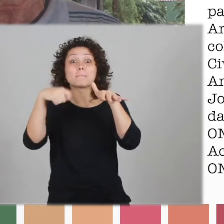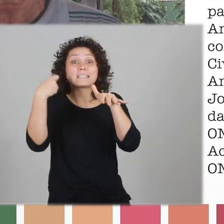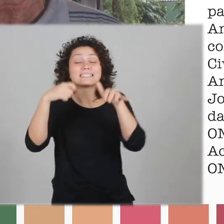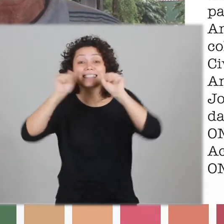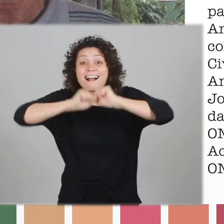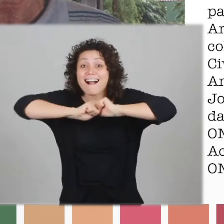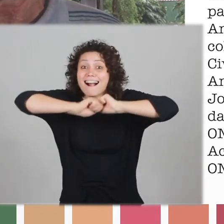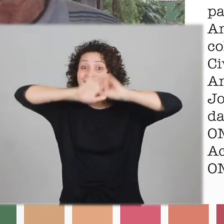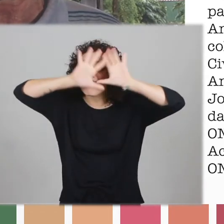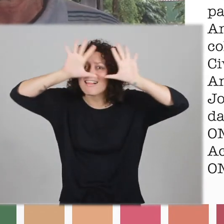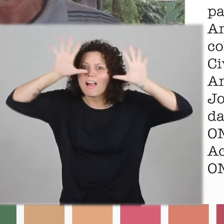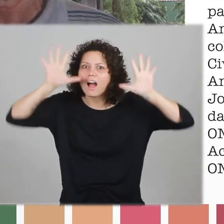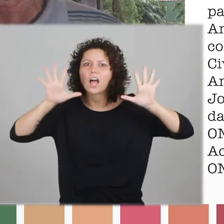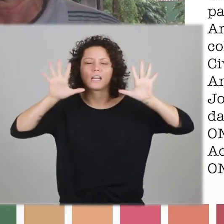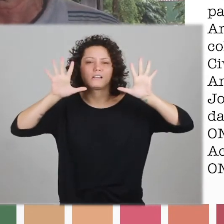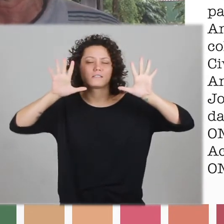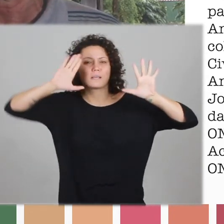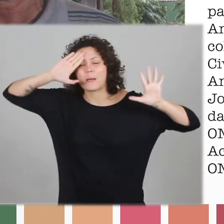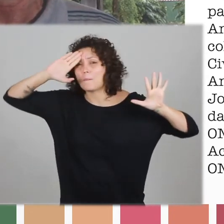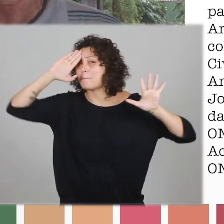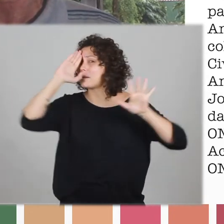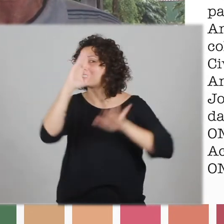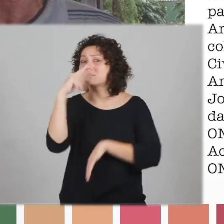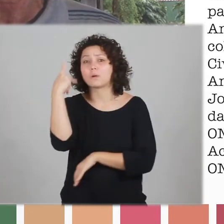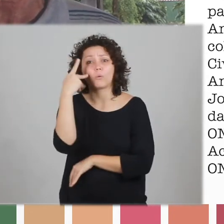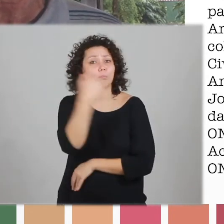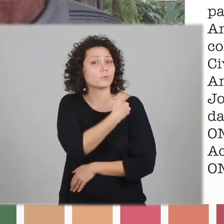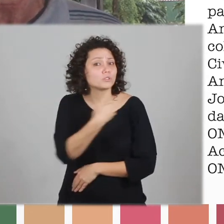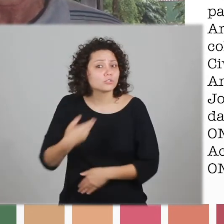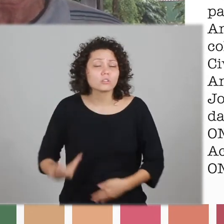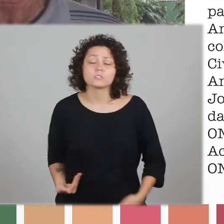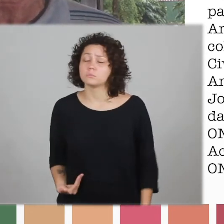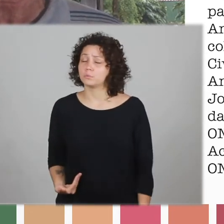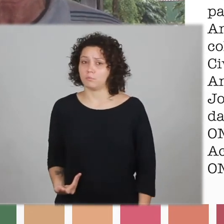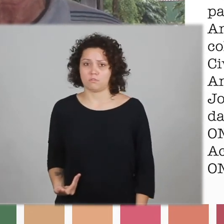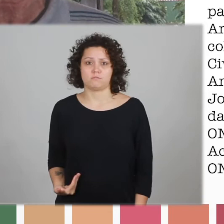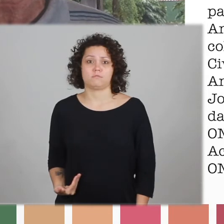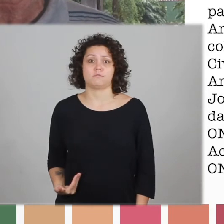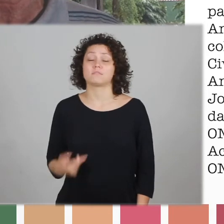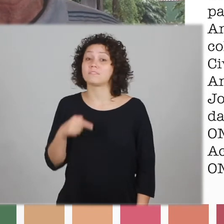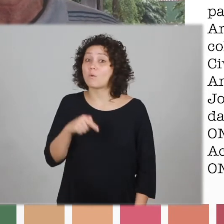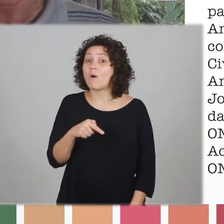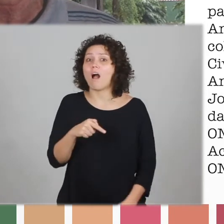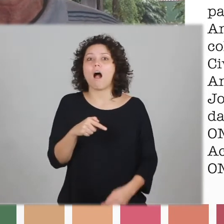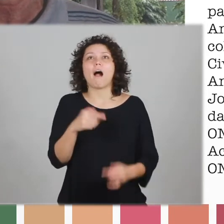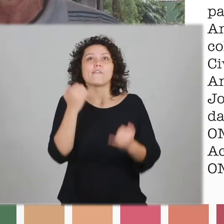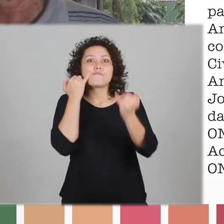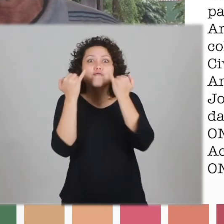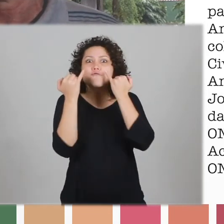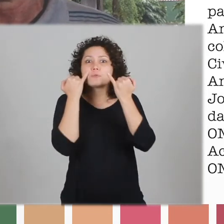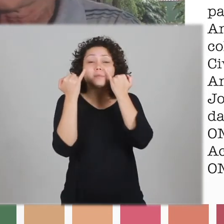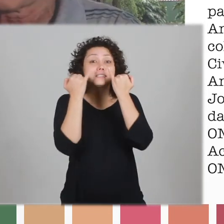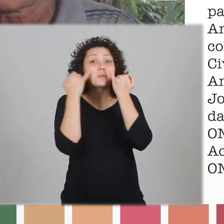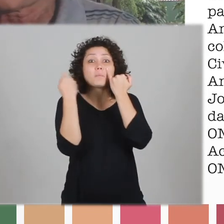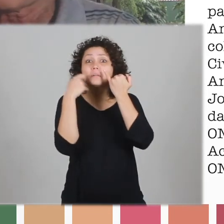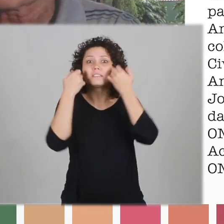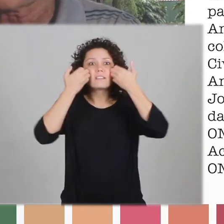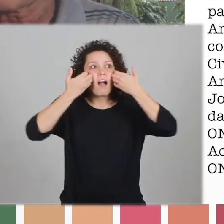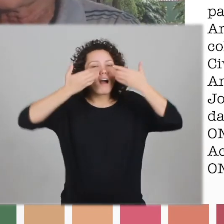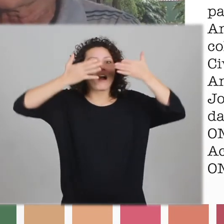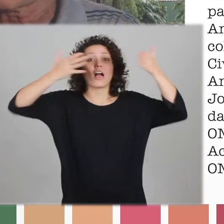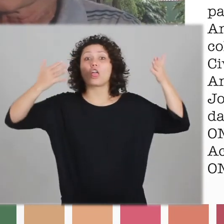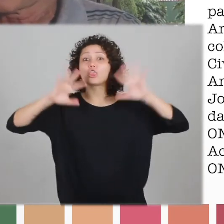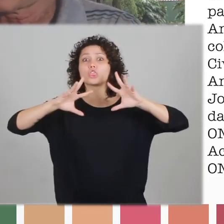como elemento de governança das políticas públicas e, portanto, essa informação tem que estar disponível para todos. Para